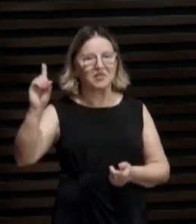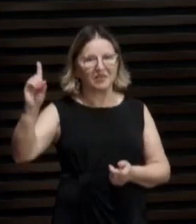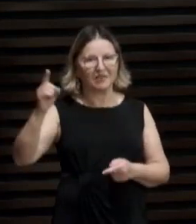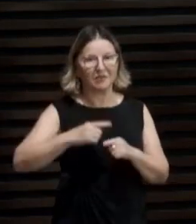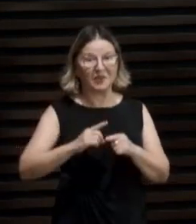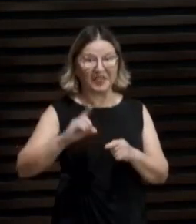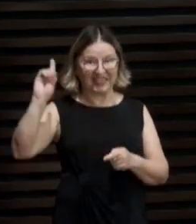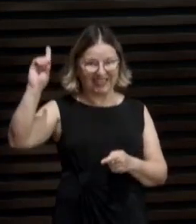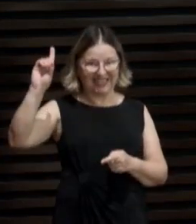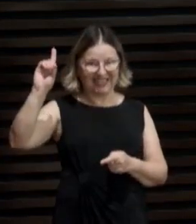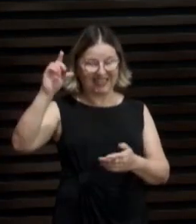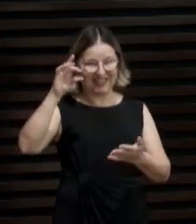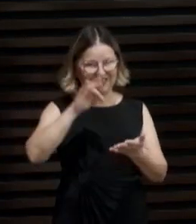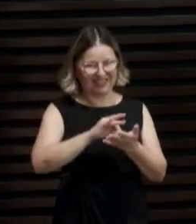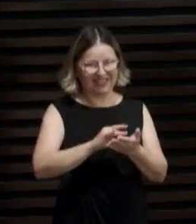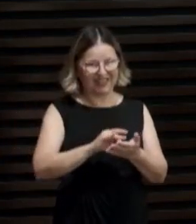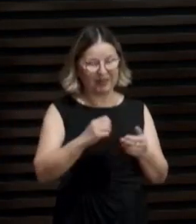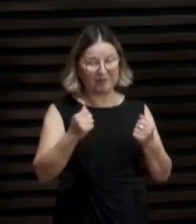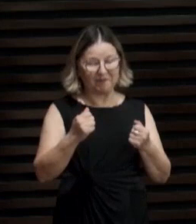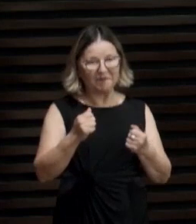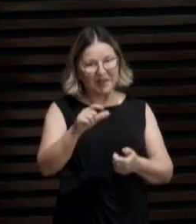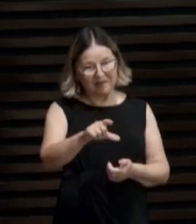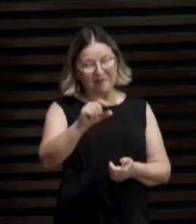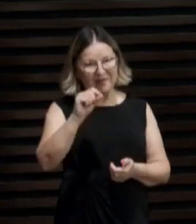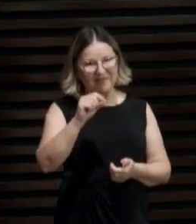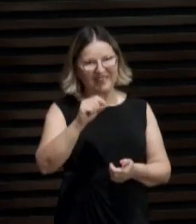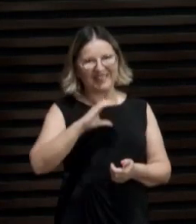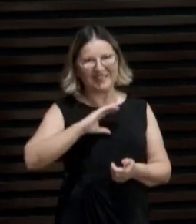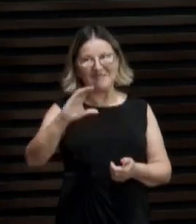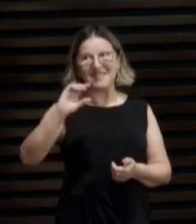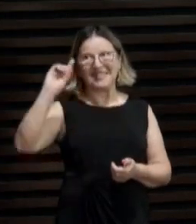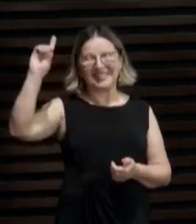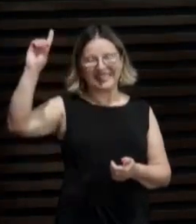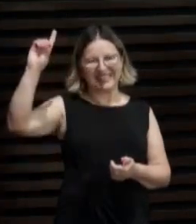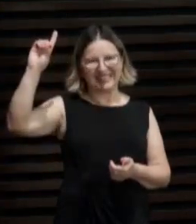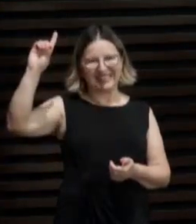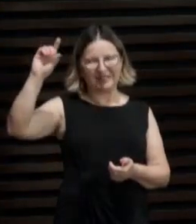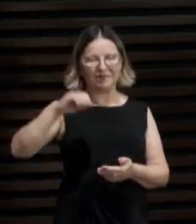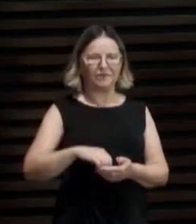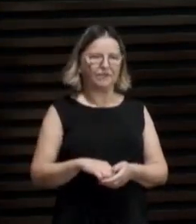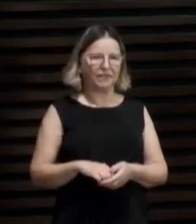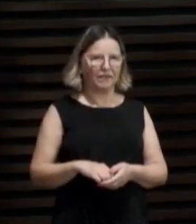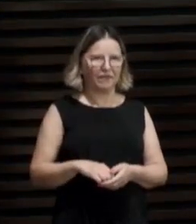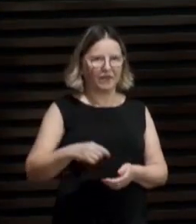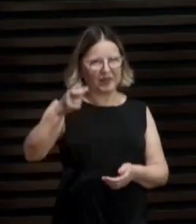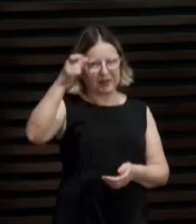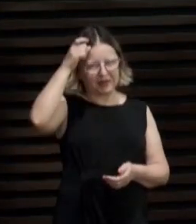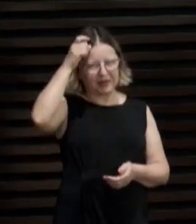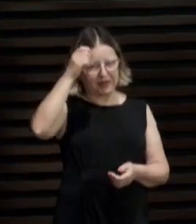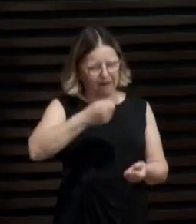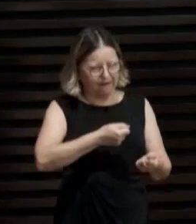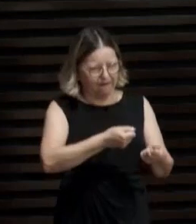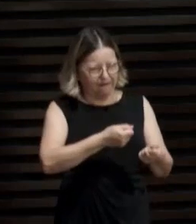prefiro confiar no Senhor do que me dobrar e adorar os deuses. Satanás, ele é especialista nisso. Ele